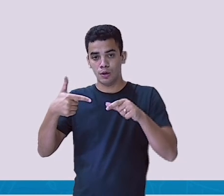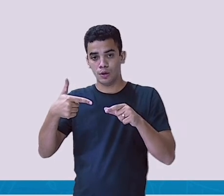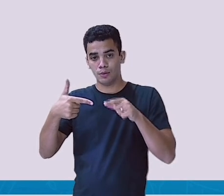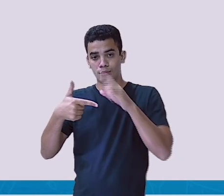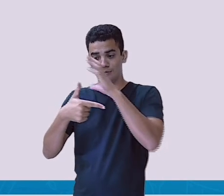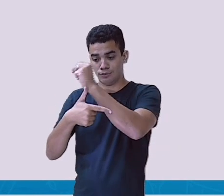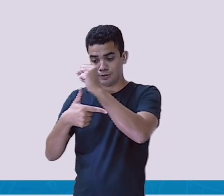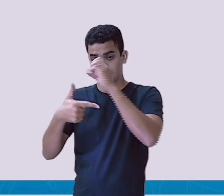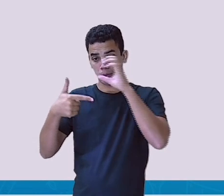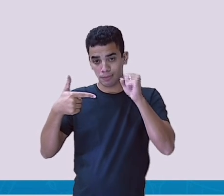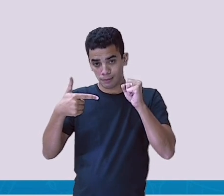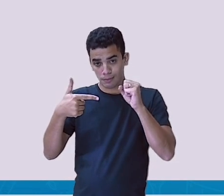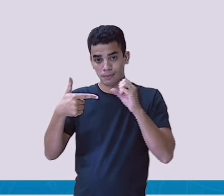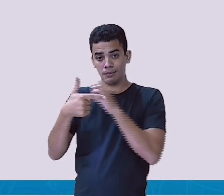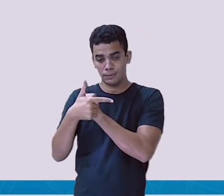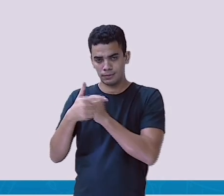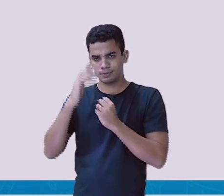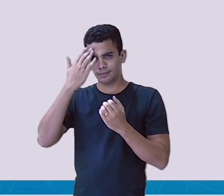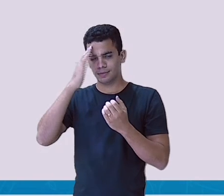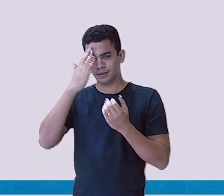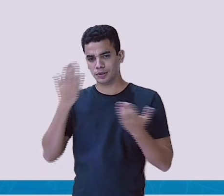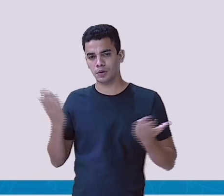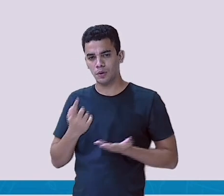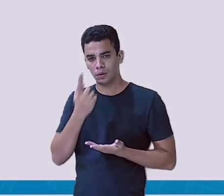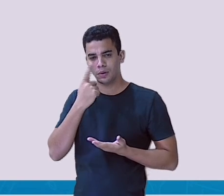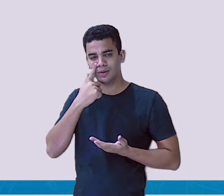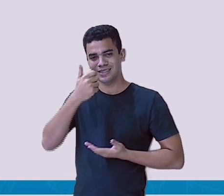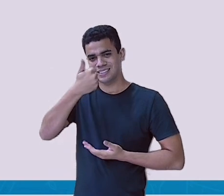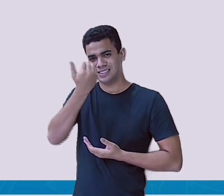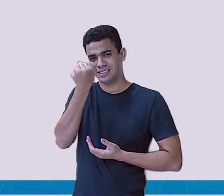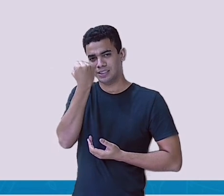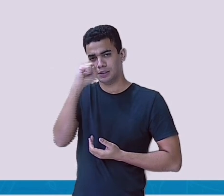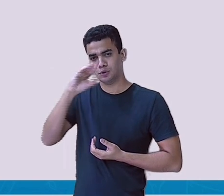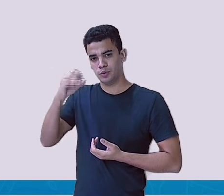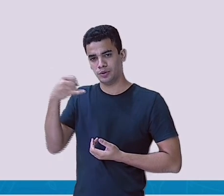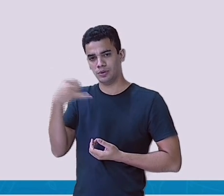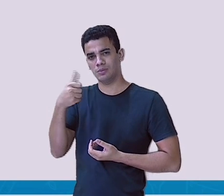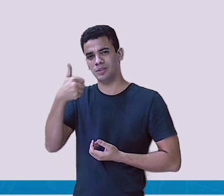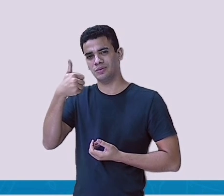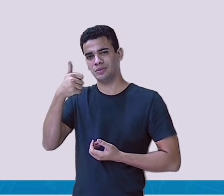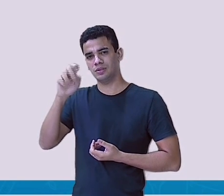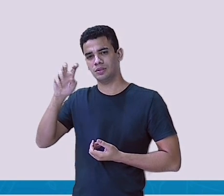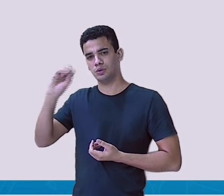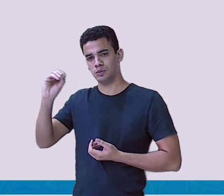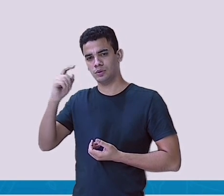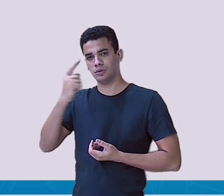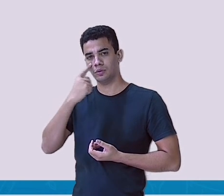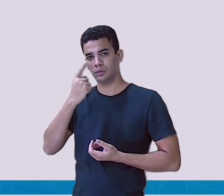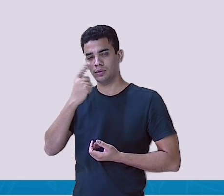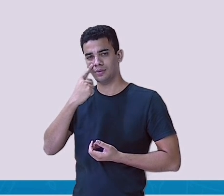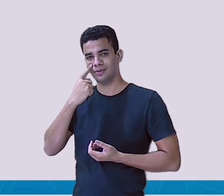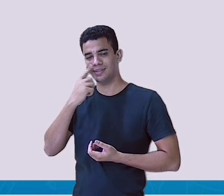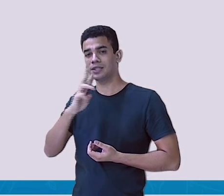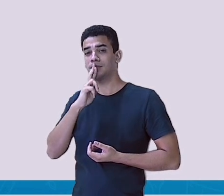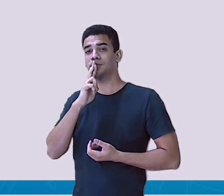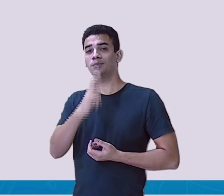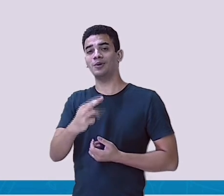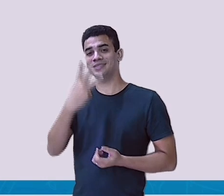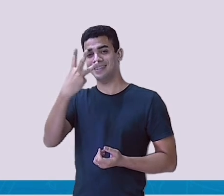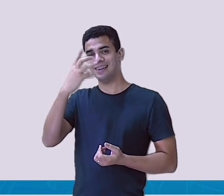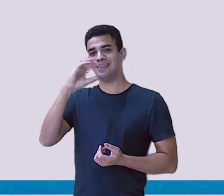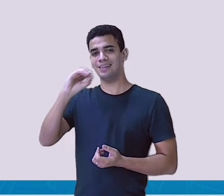180 menos 150 é igual a 30. Então, eu tenho que este ângulo aqui é igual a 30. E eu sei